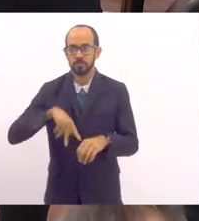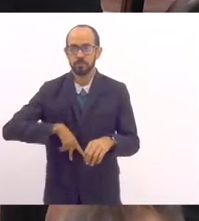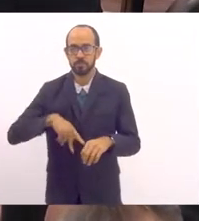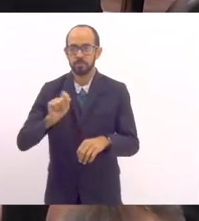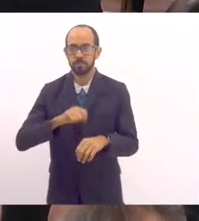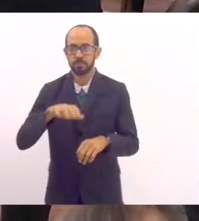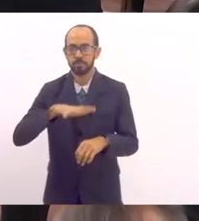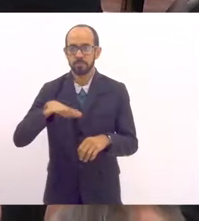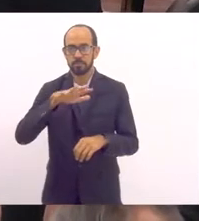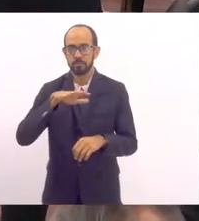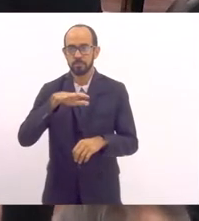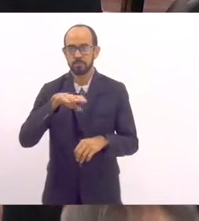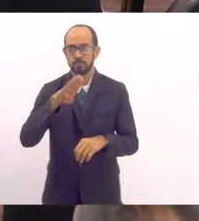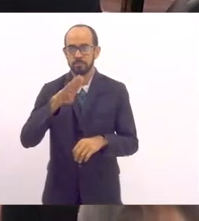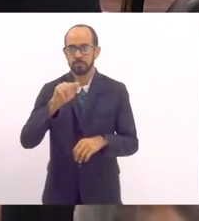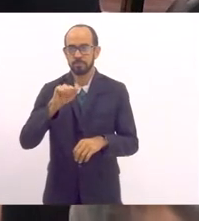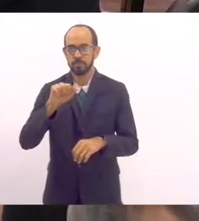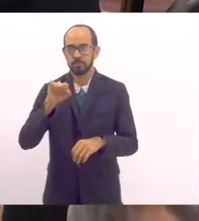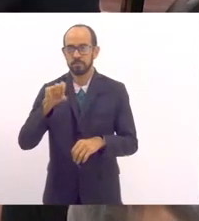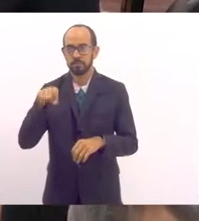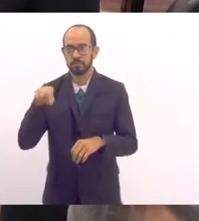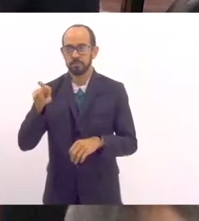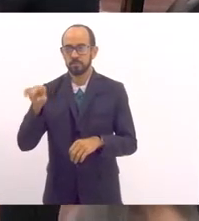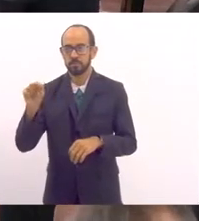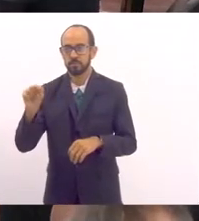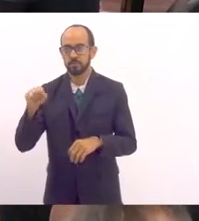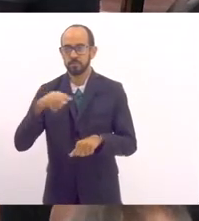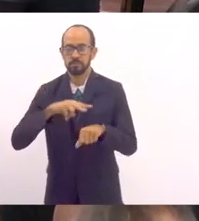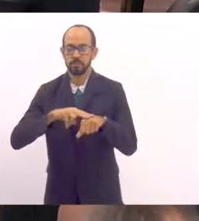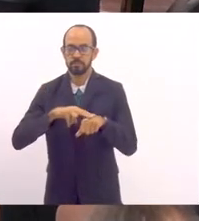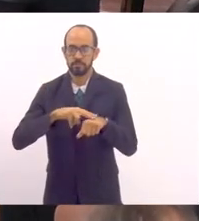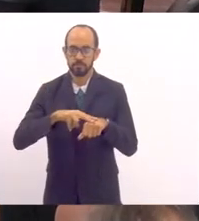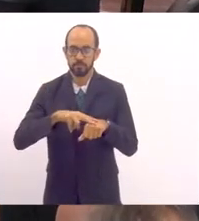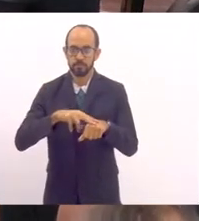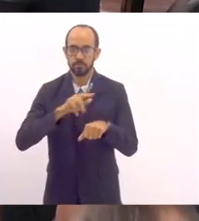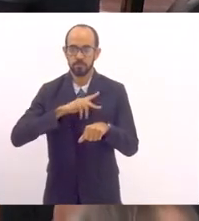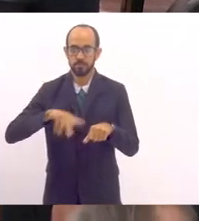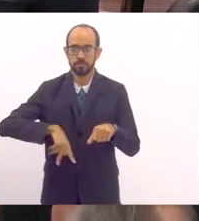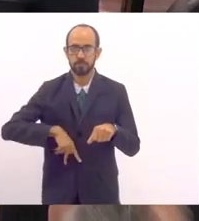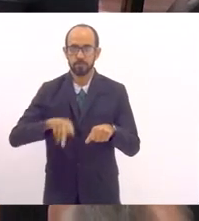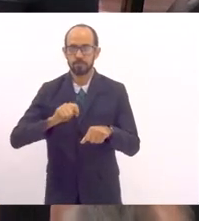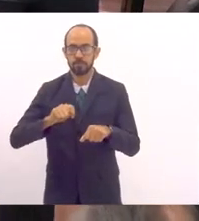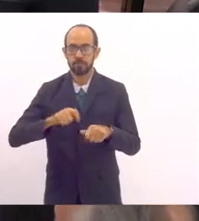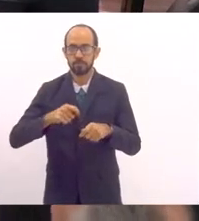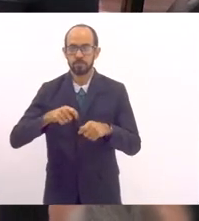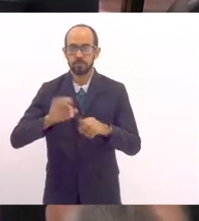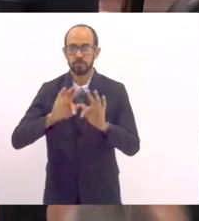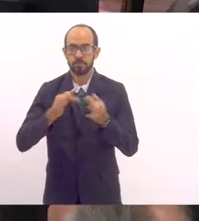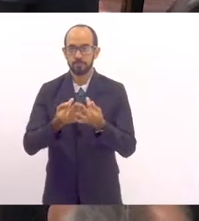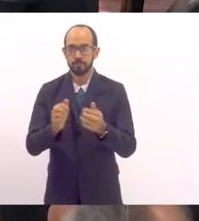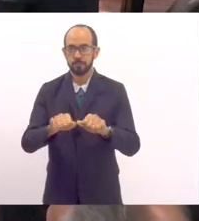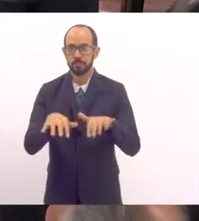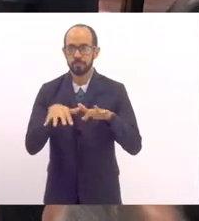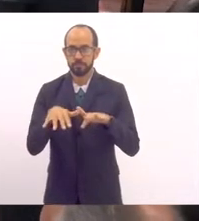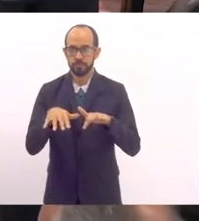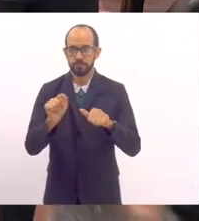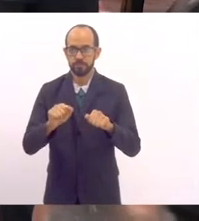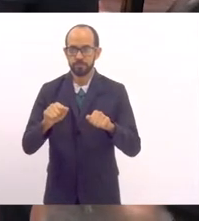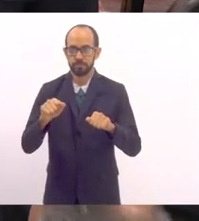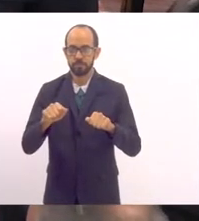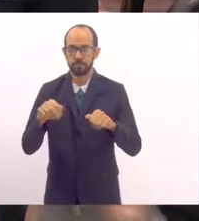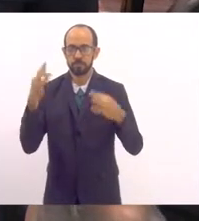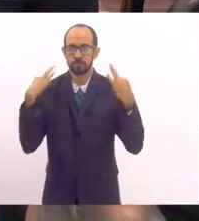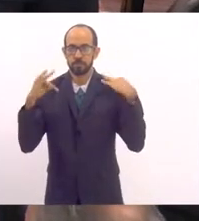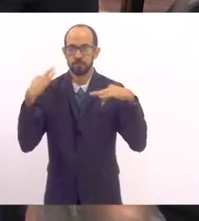da Baixada Verde e presidente do Fórum Estadual de Secretário Dirigente de Turismo do Rio de Janeiro. E a gente vem, desde